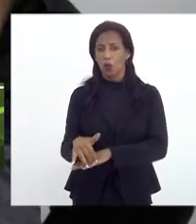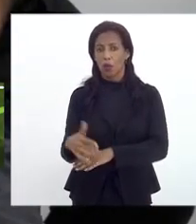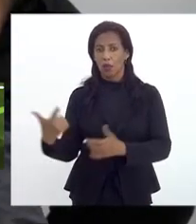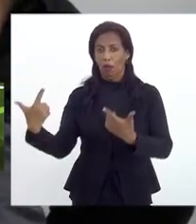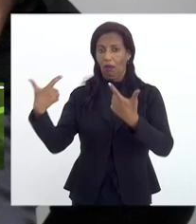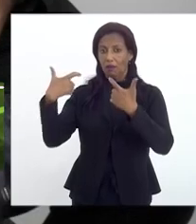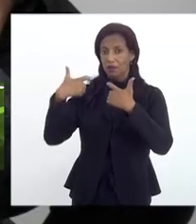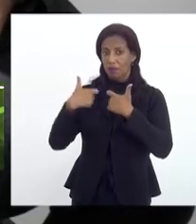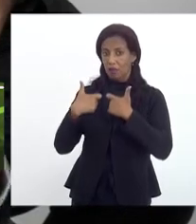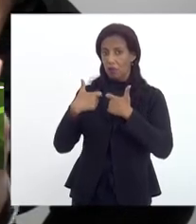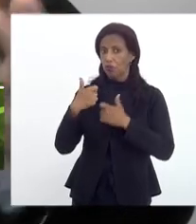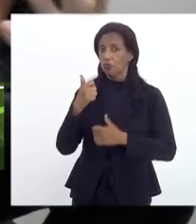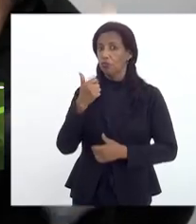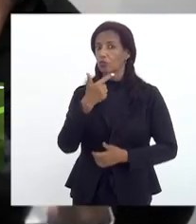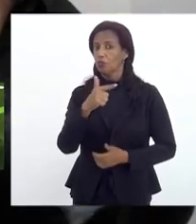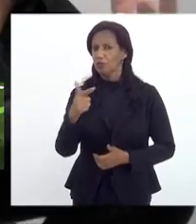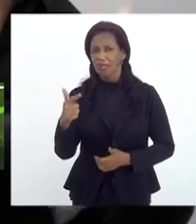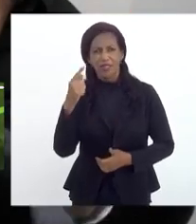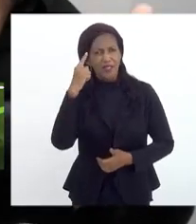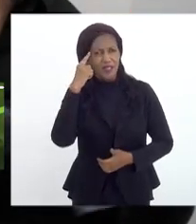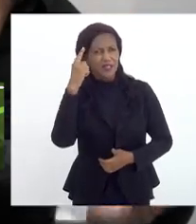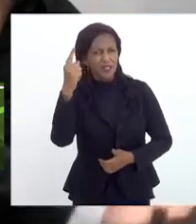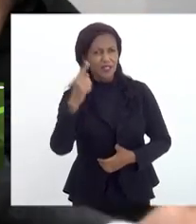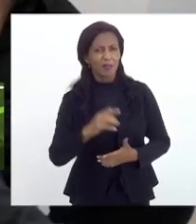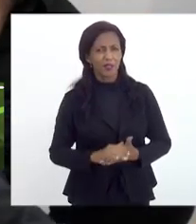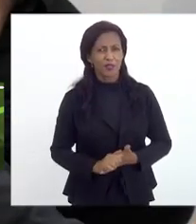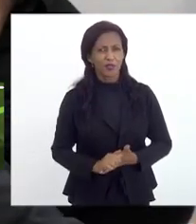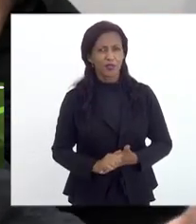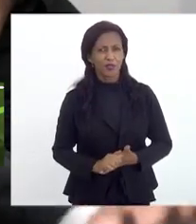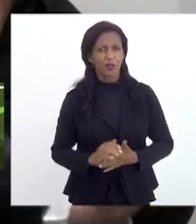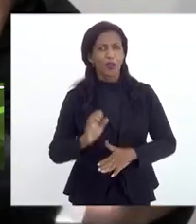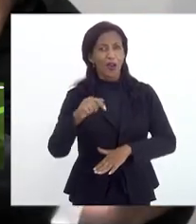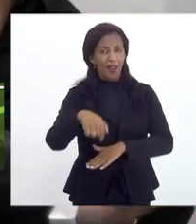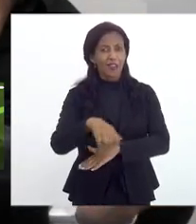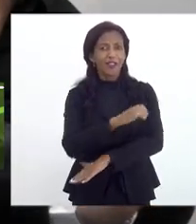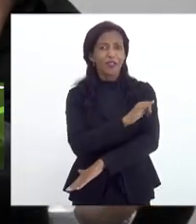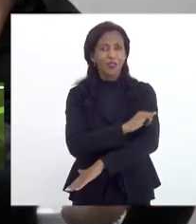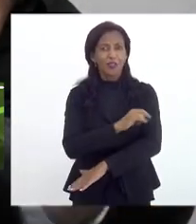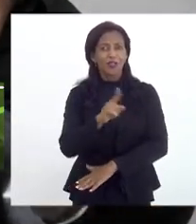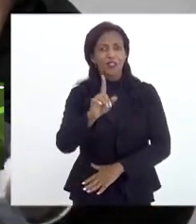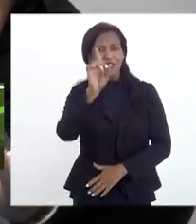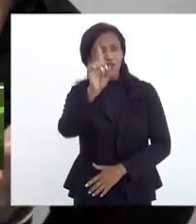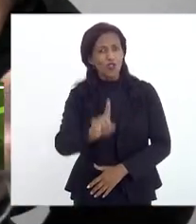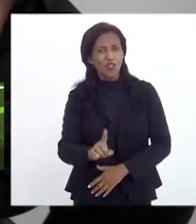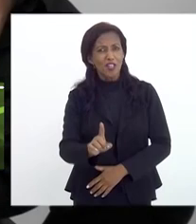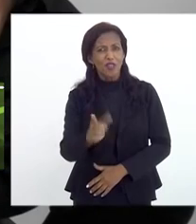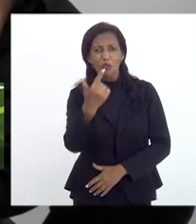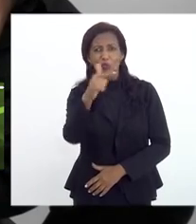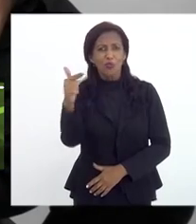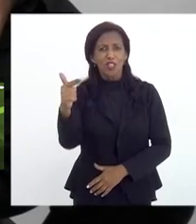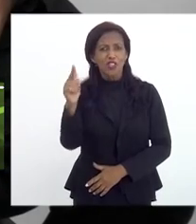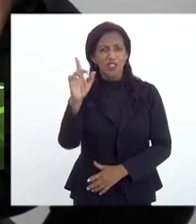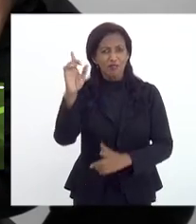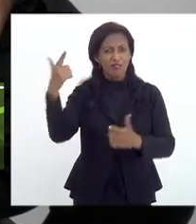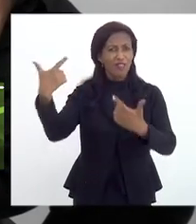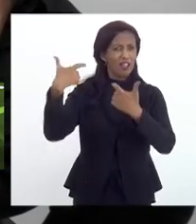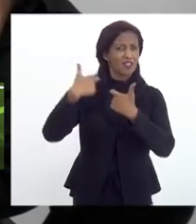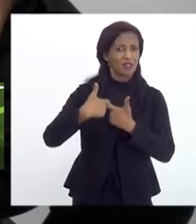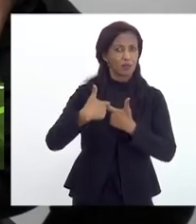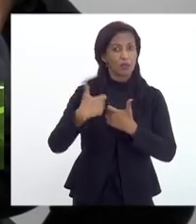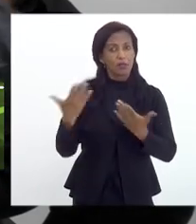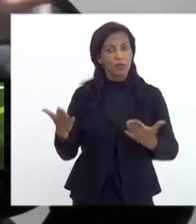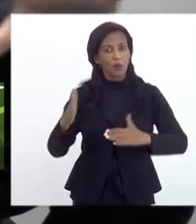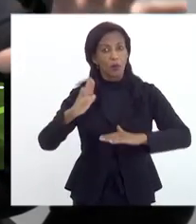Janeiro Já imaginou No Rio de Janeiro O senhor não tem o direito De ser assaltado Porque o policial Não tem Então é uma